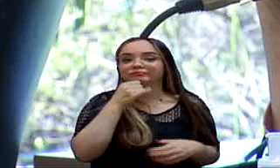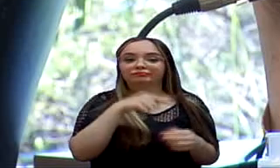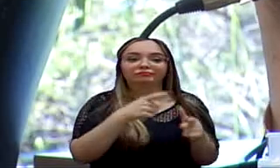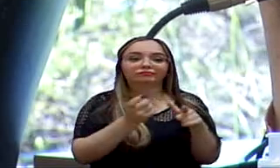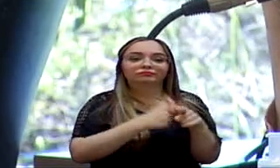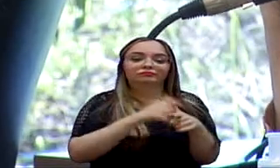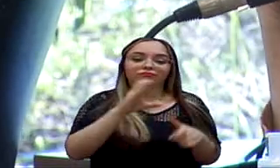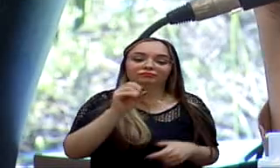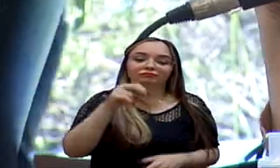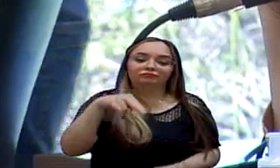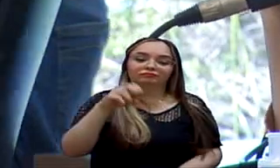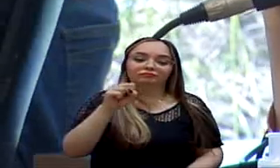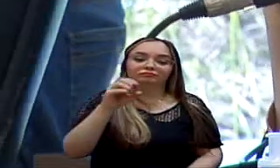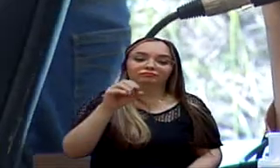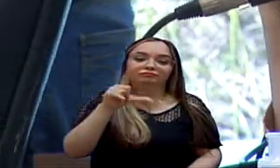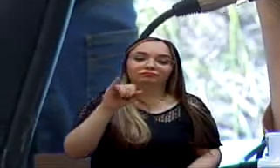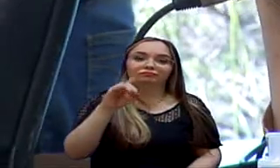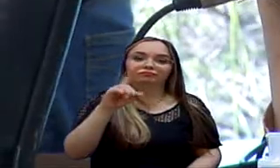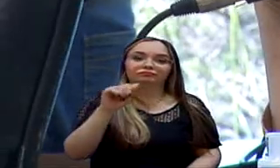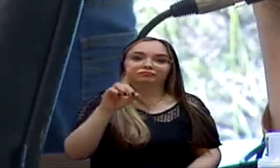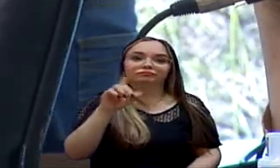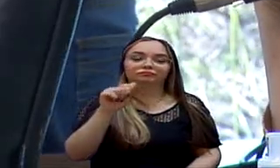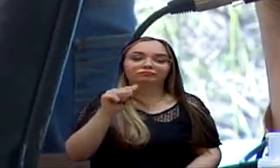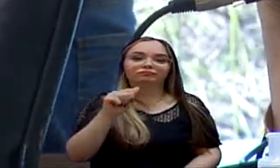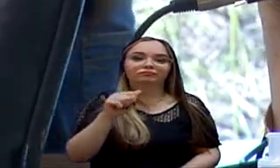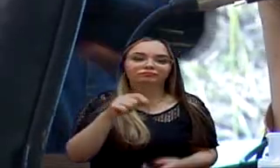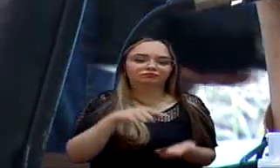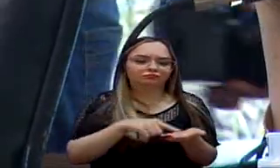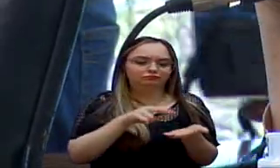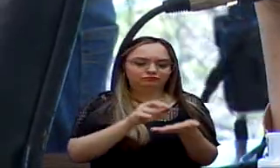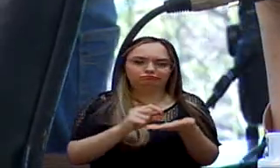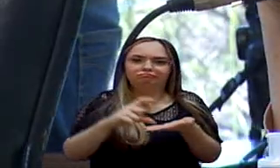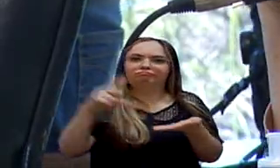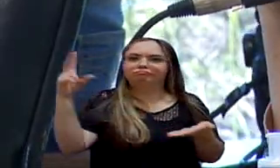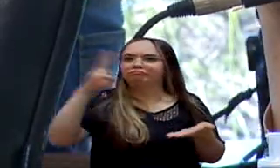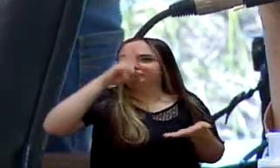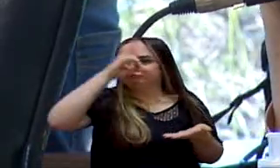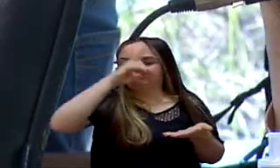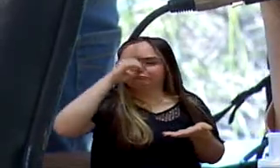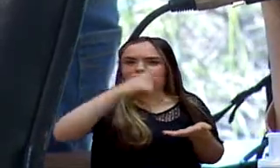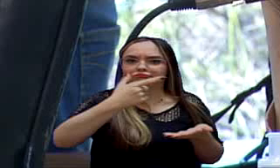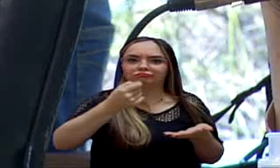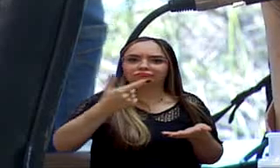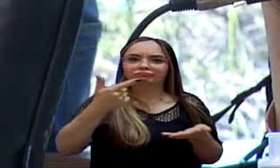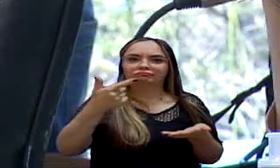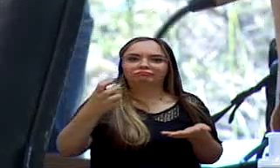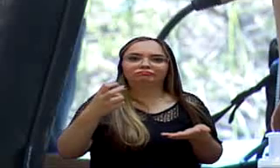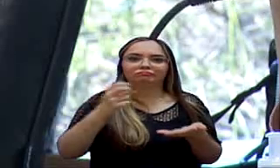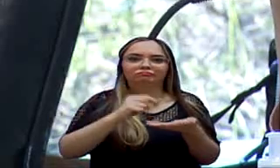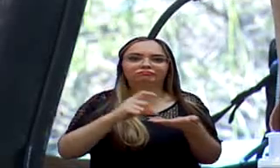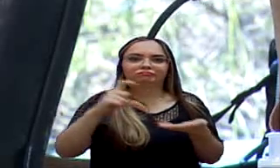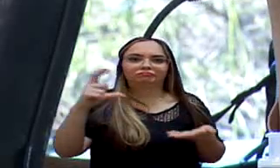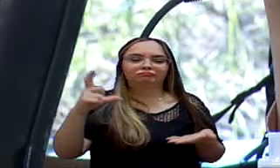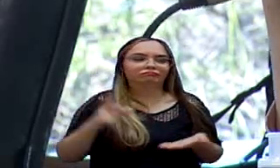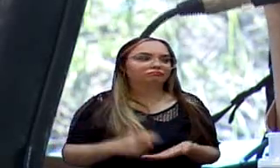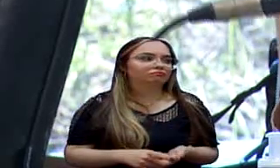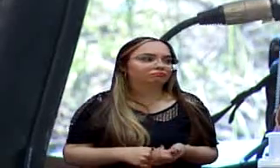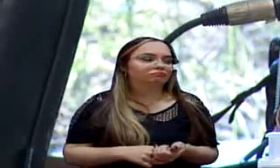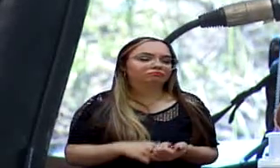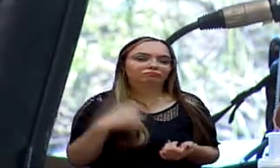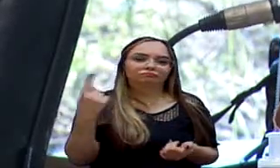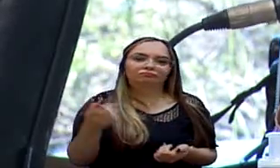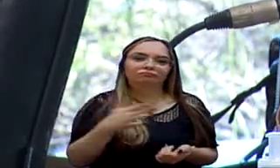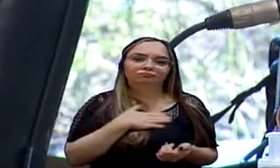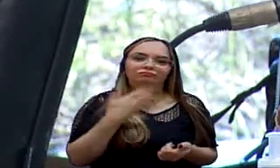a dívida consolidada eu levo um susto né como ela Aumenta até 2025 é